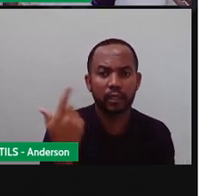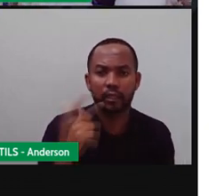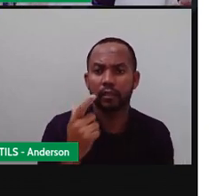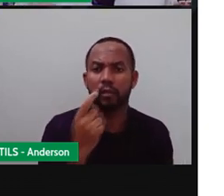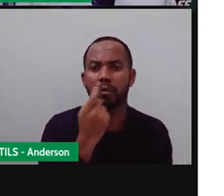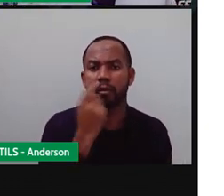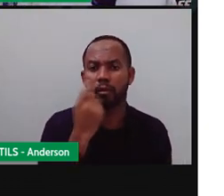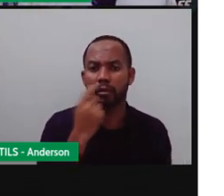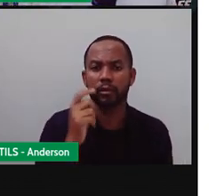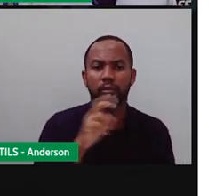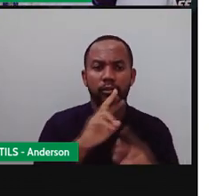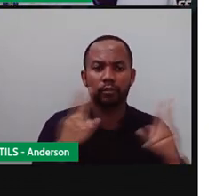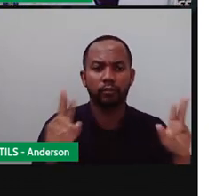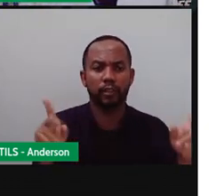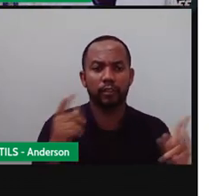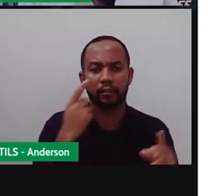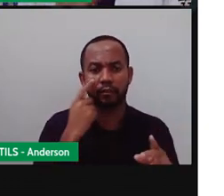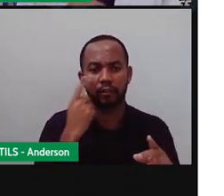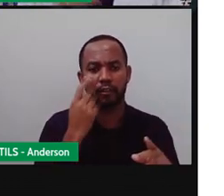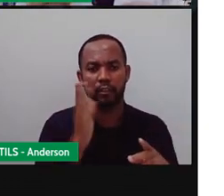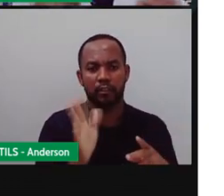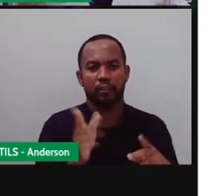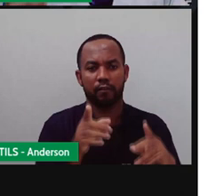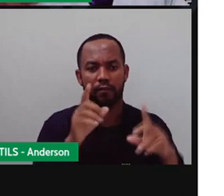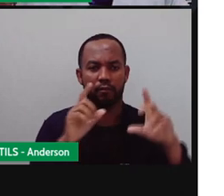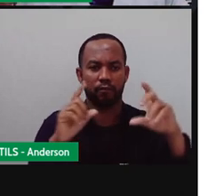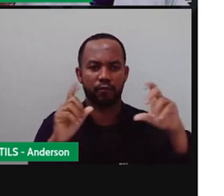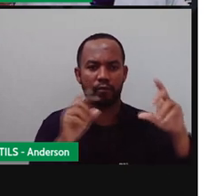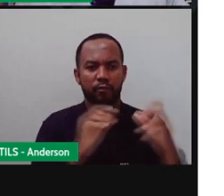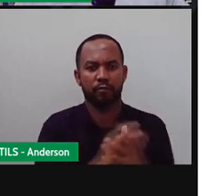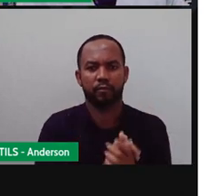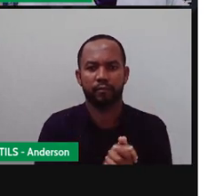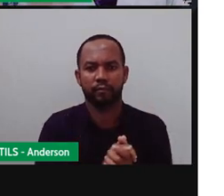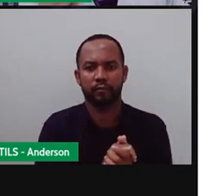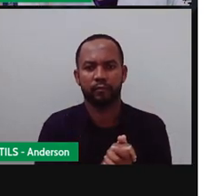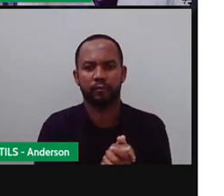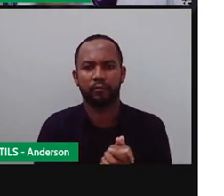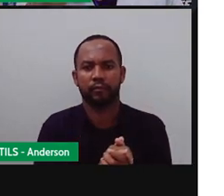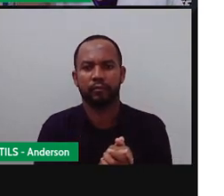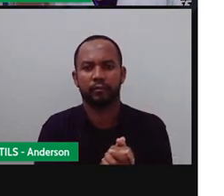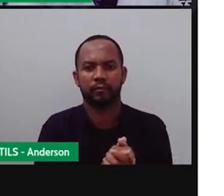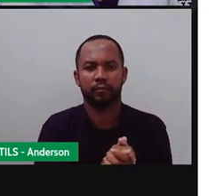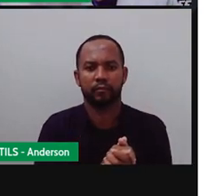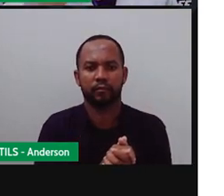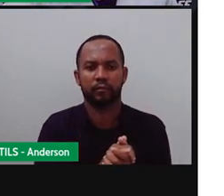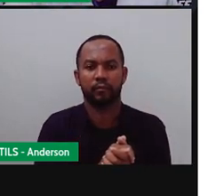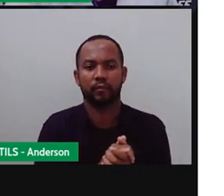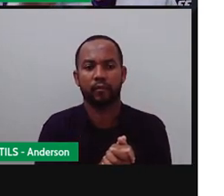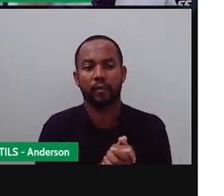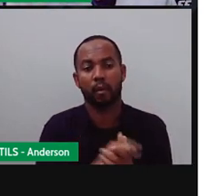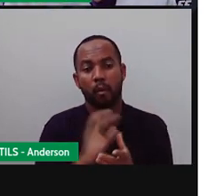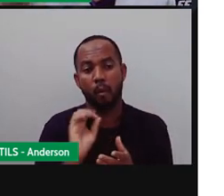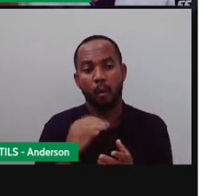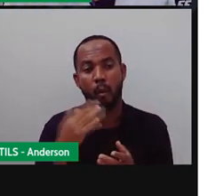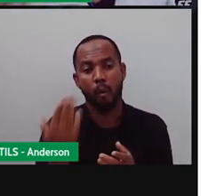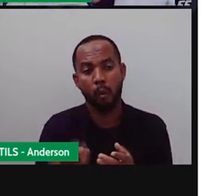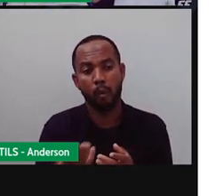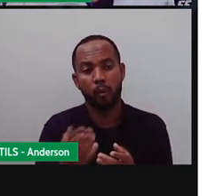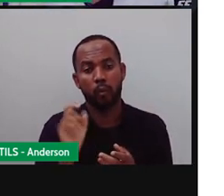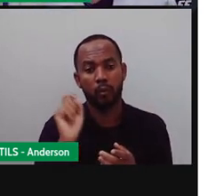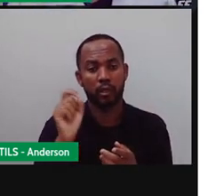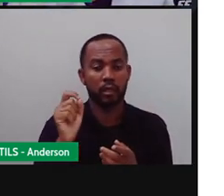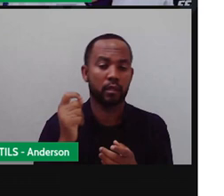tantos que, né, não tem uma característica que você vai dizer assim, ah, não, é comum, a não ser o quê? A ausência